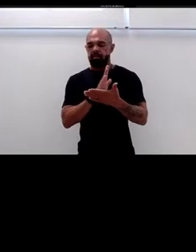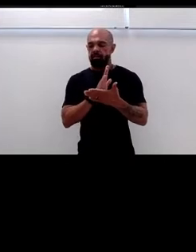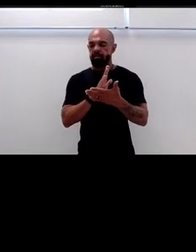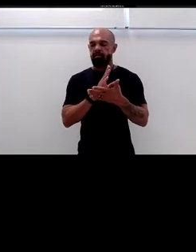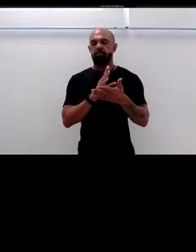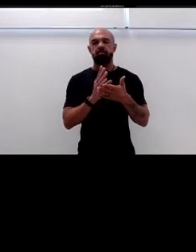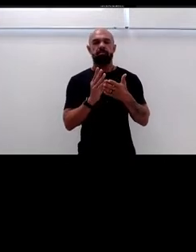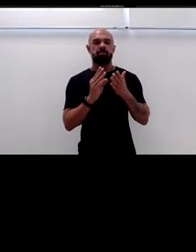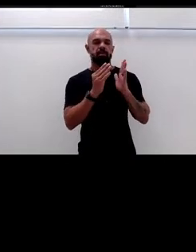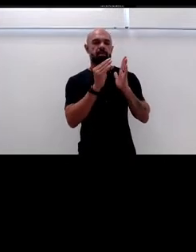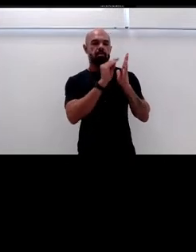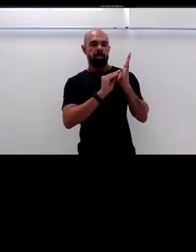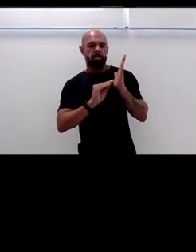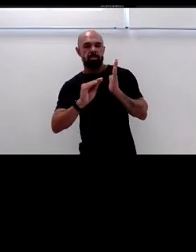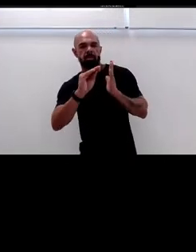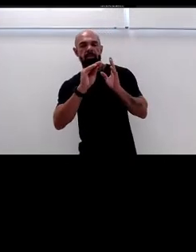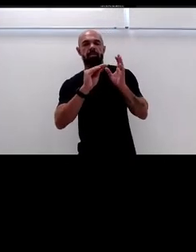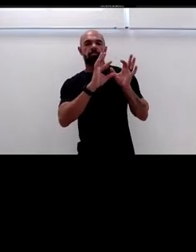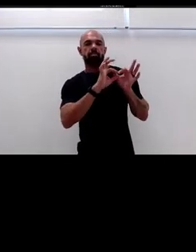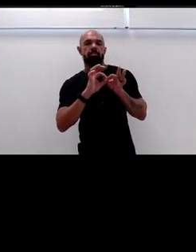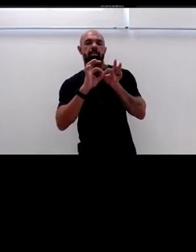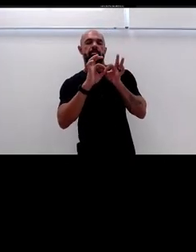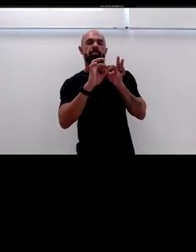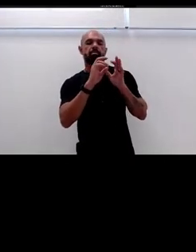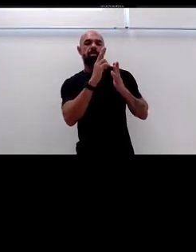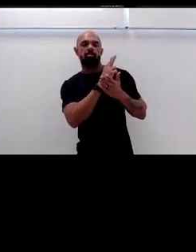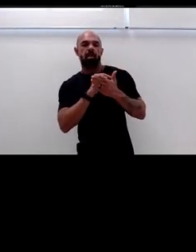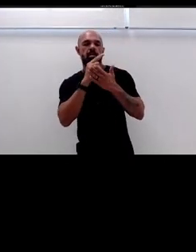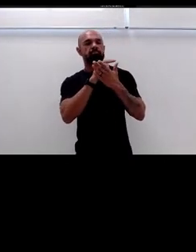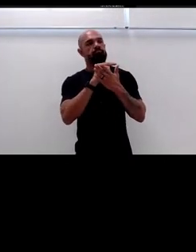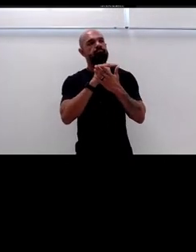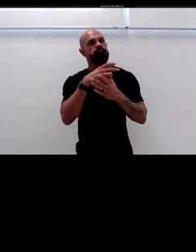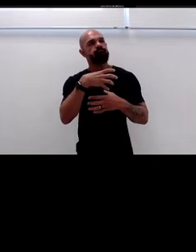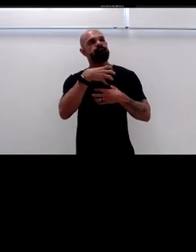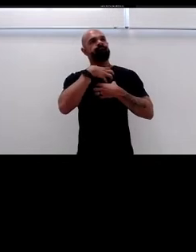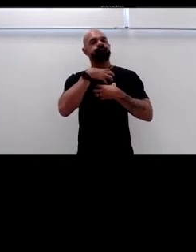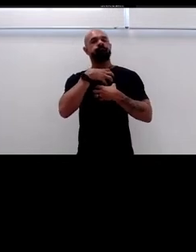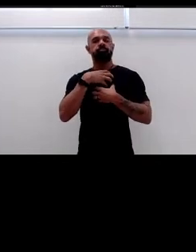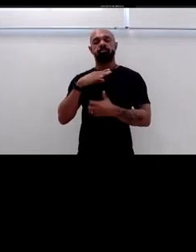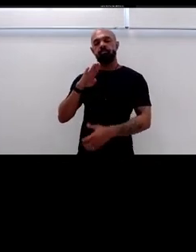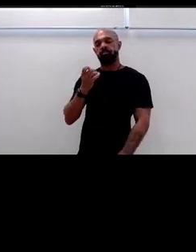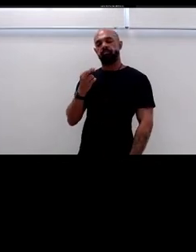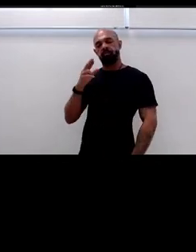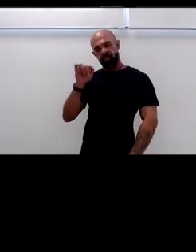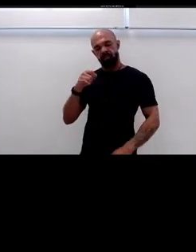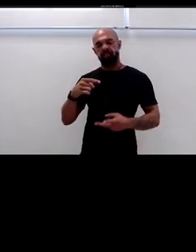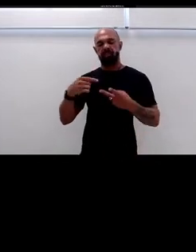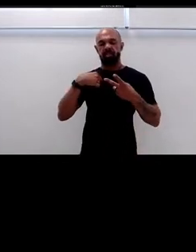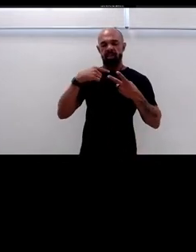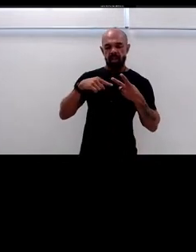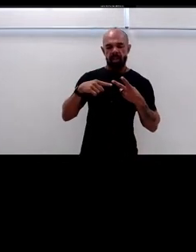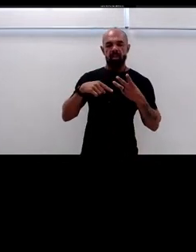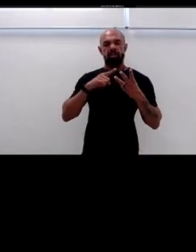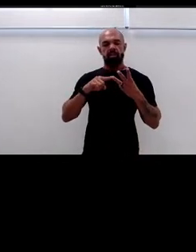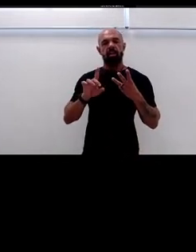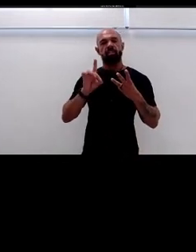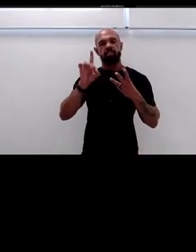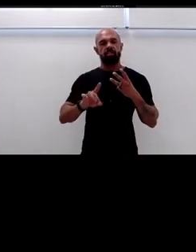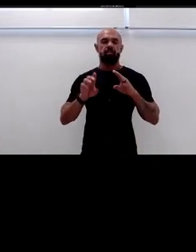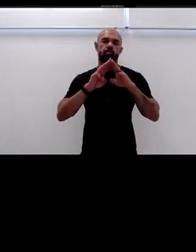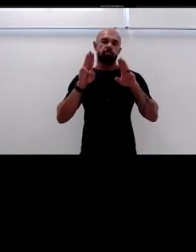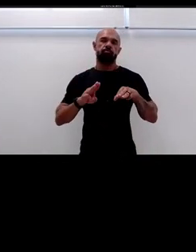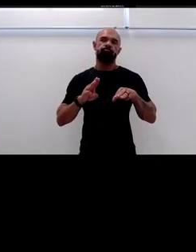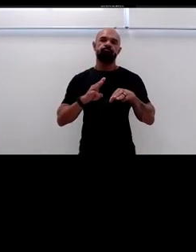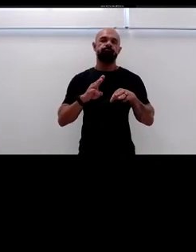composições até que se chegasse a que agradasse ao Bandeira, a mim e à direção do museu. Passou a